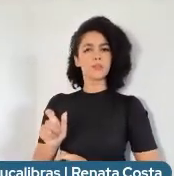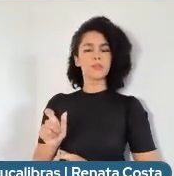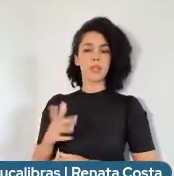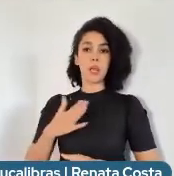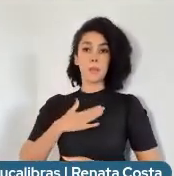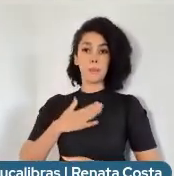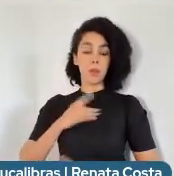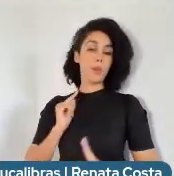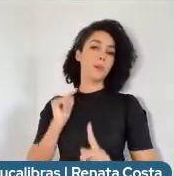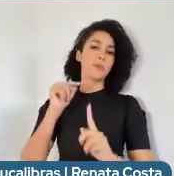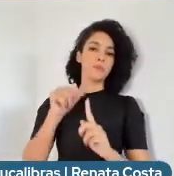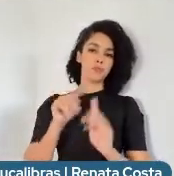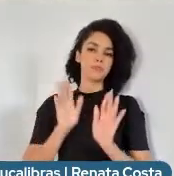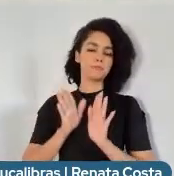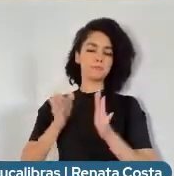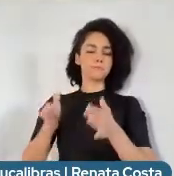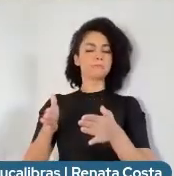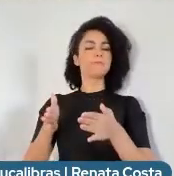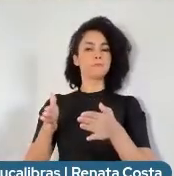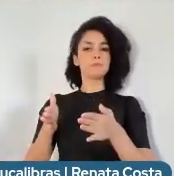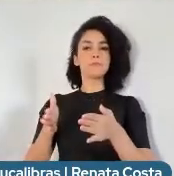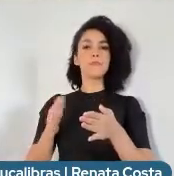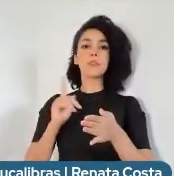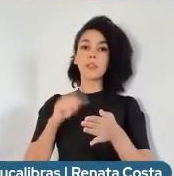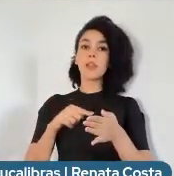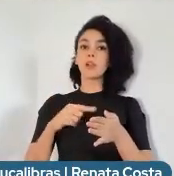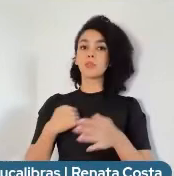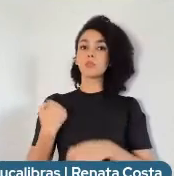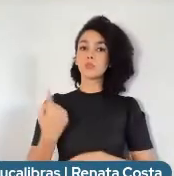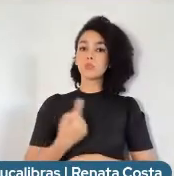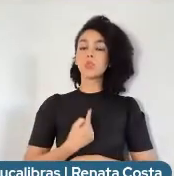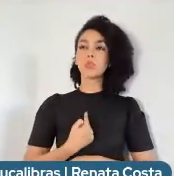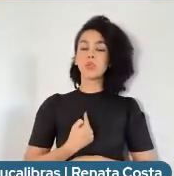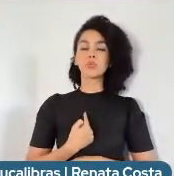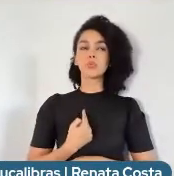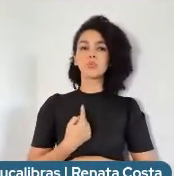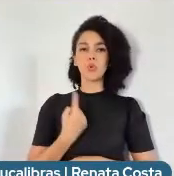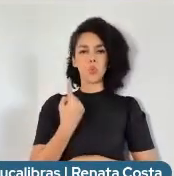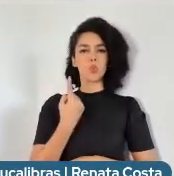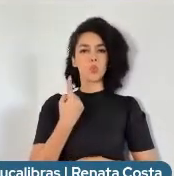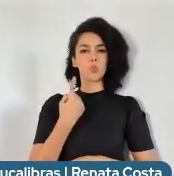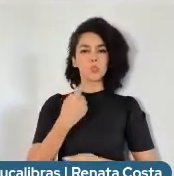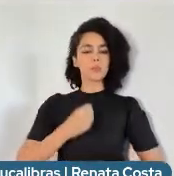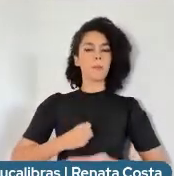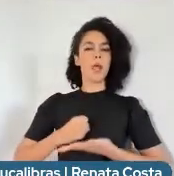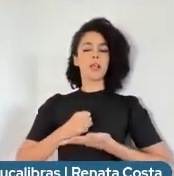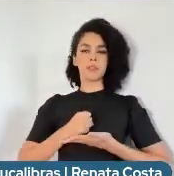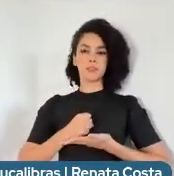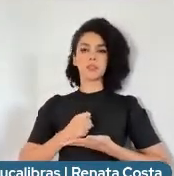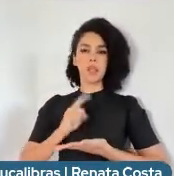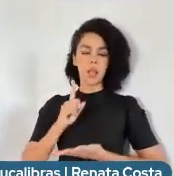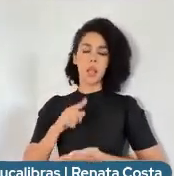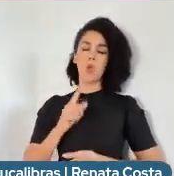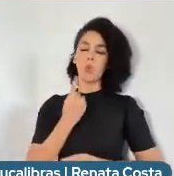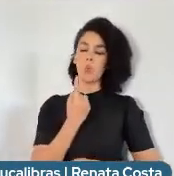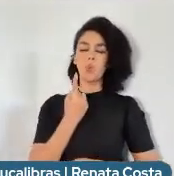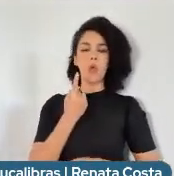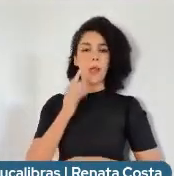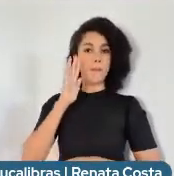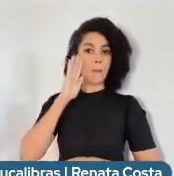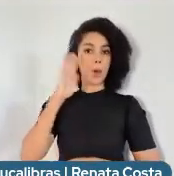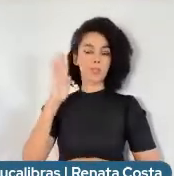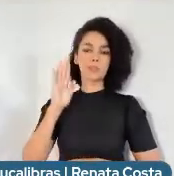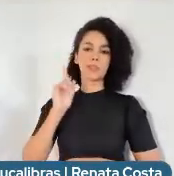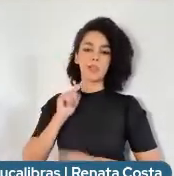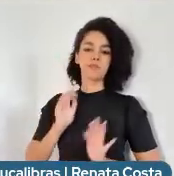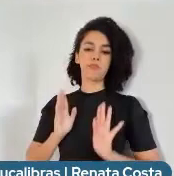foco, sabe? E sem dúvida alguma vai ser um dos pilares e uma das prioridades, a questão relacionada à educação.